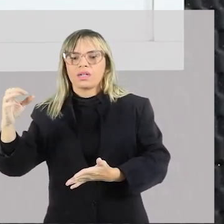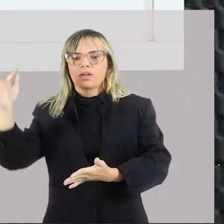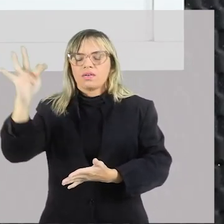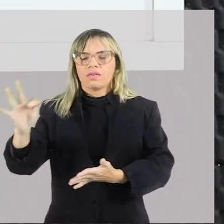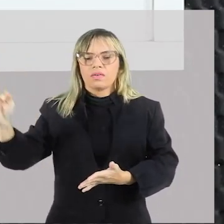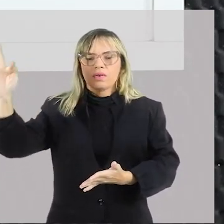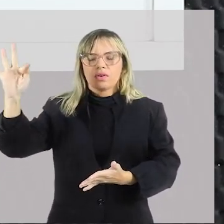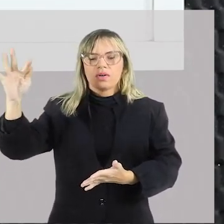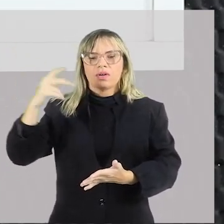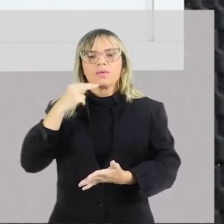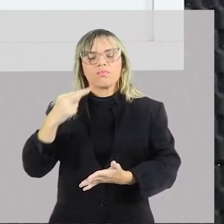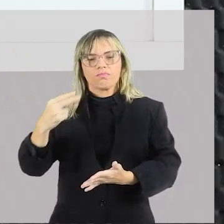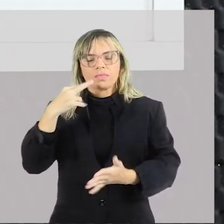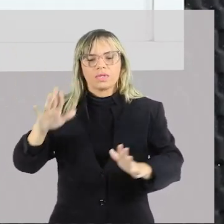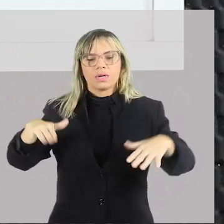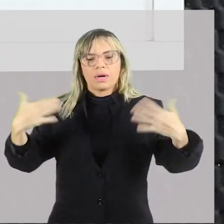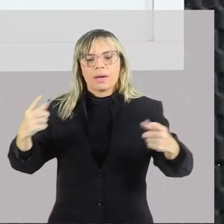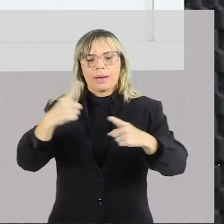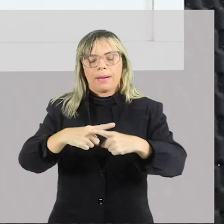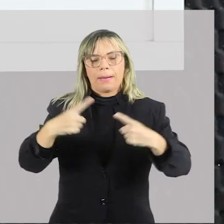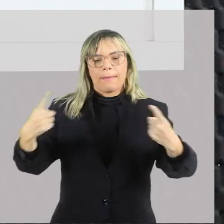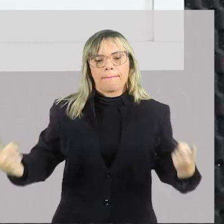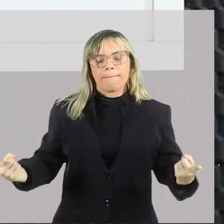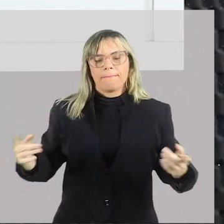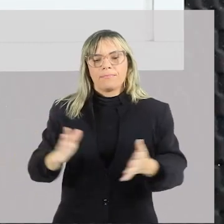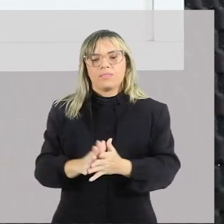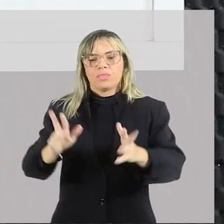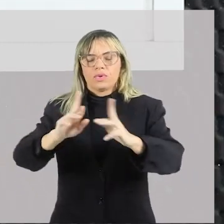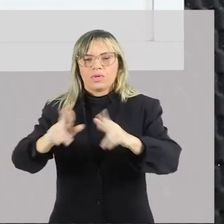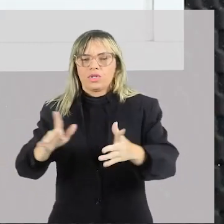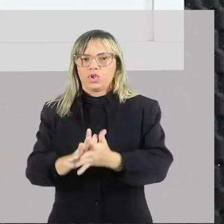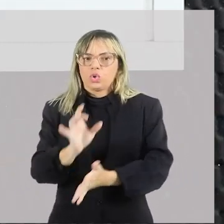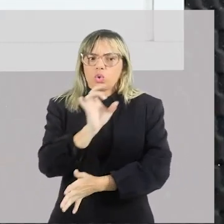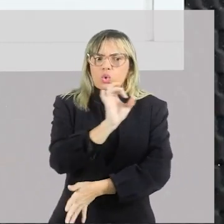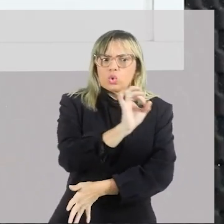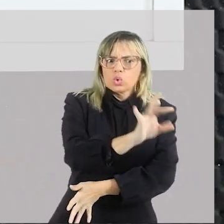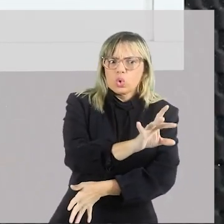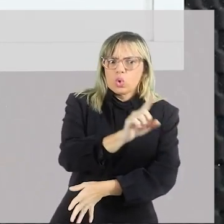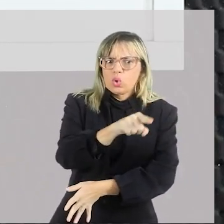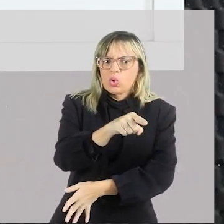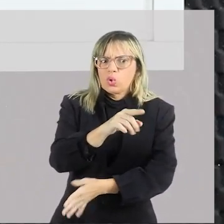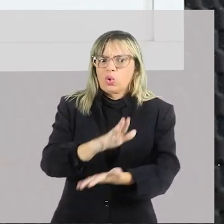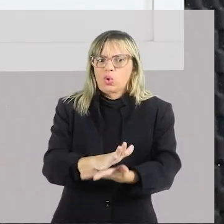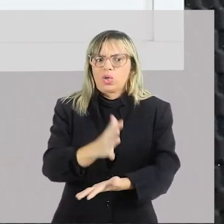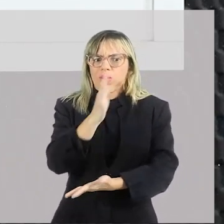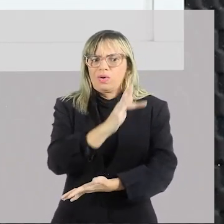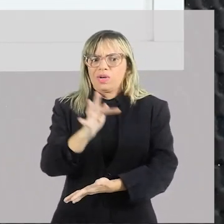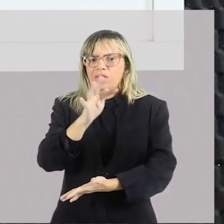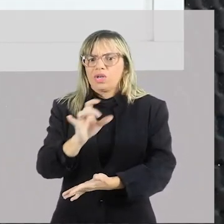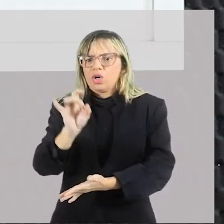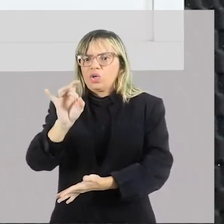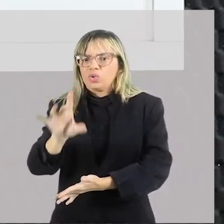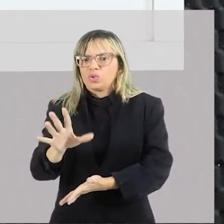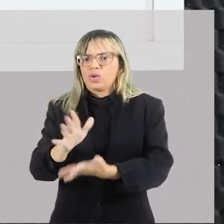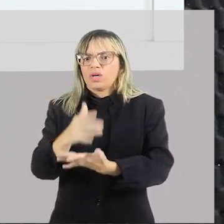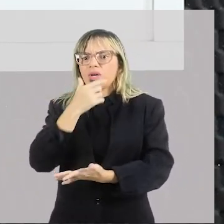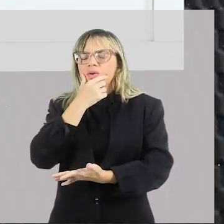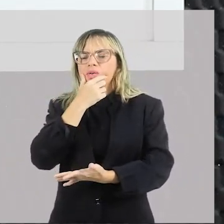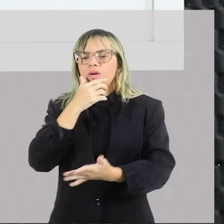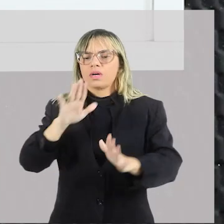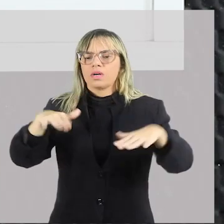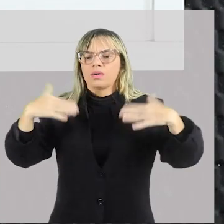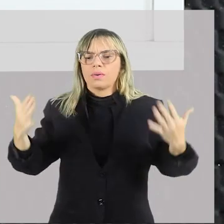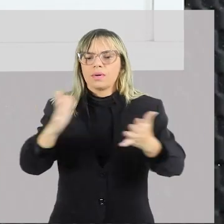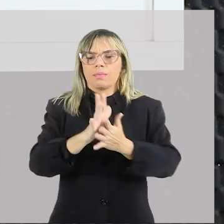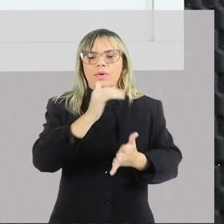mas não quer dizer isso é diferente dizer que o cara fala só francês o cara fala só inglês porque se eu colocar esse